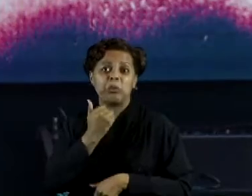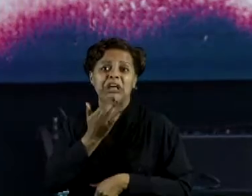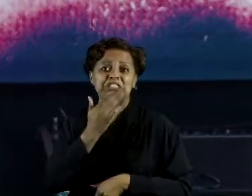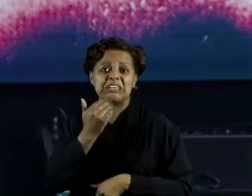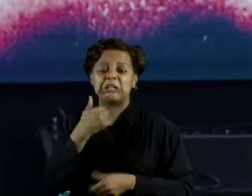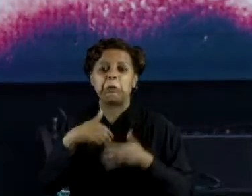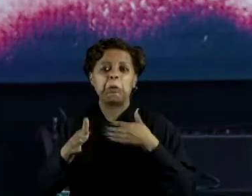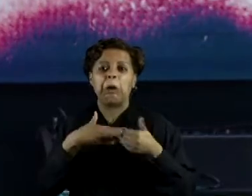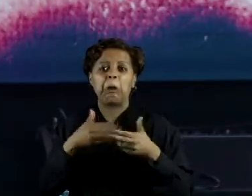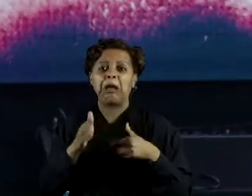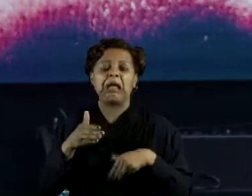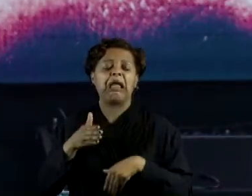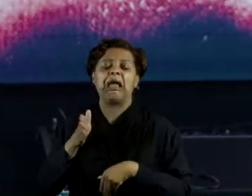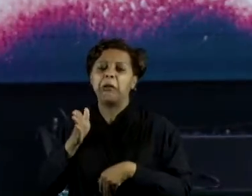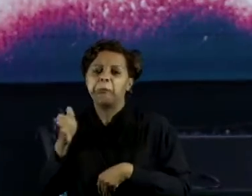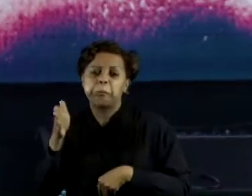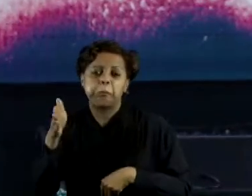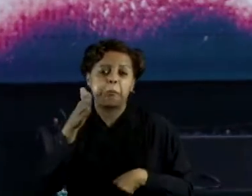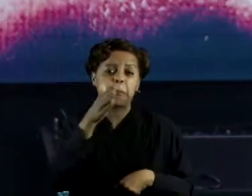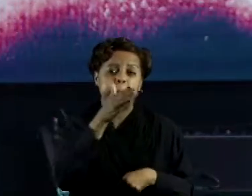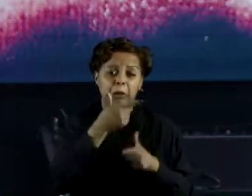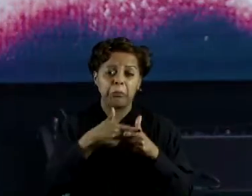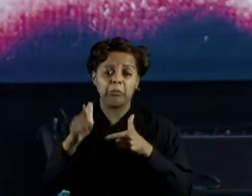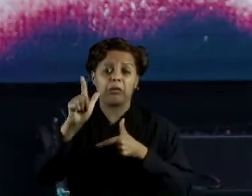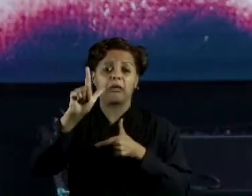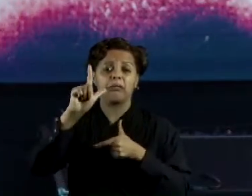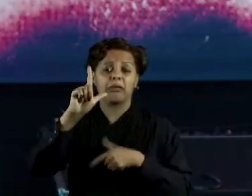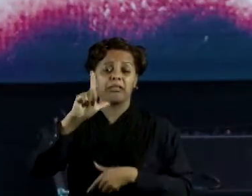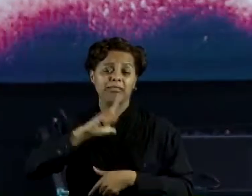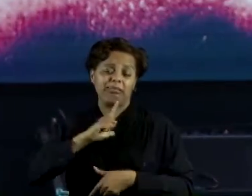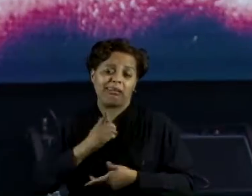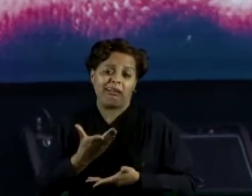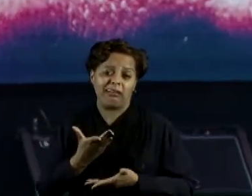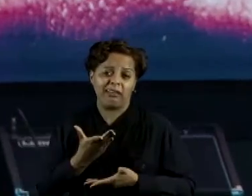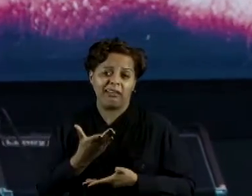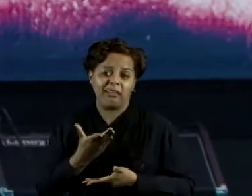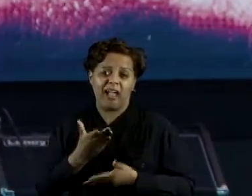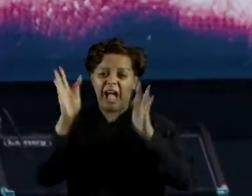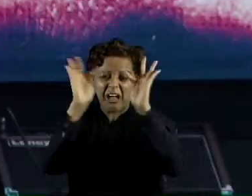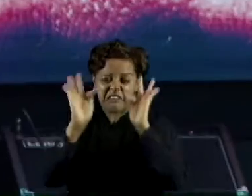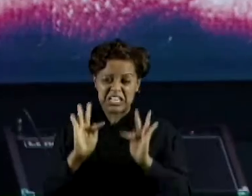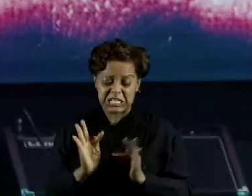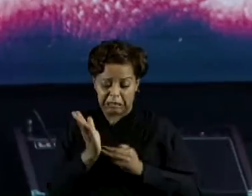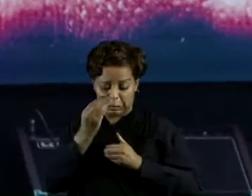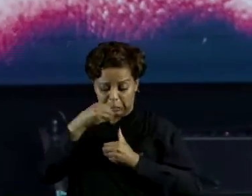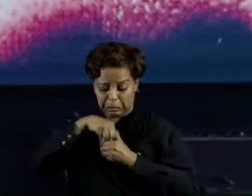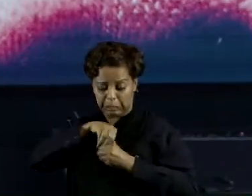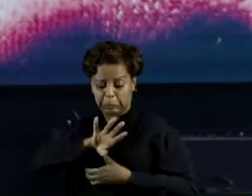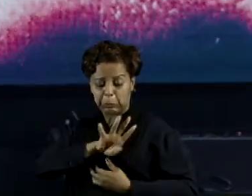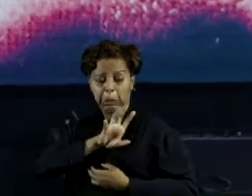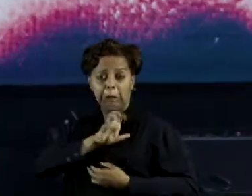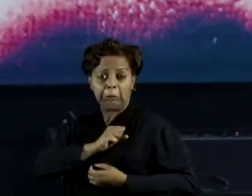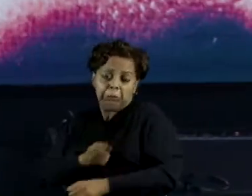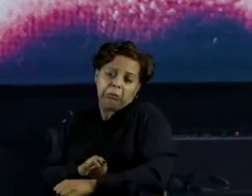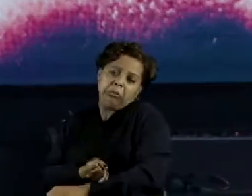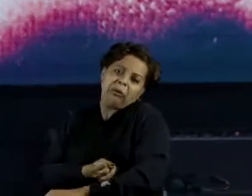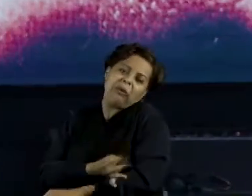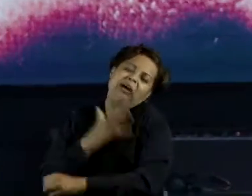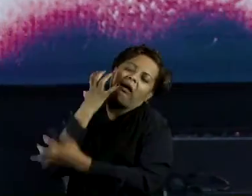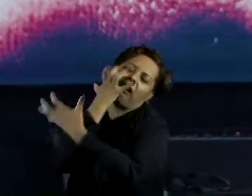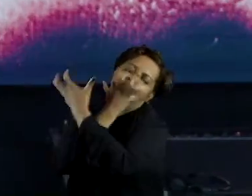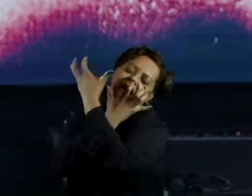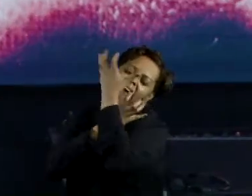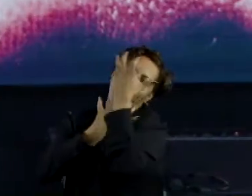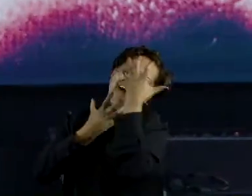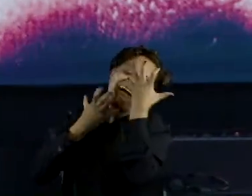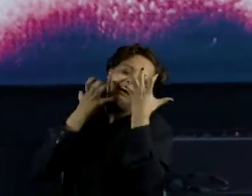felicidade também não está no amor. Este amor lúdico, esse amor, né, romântico que tantas